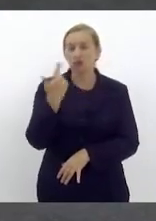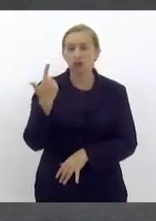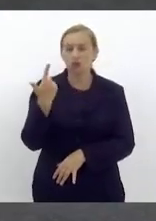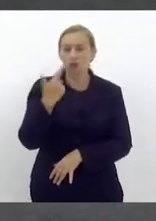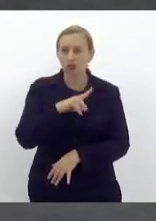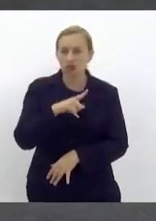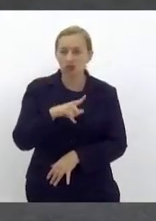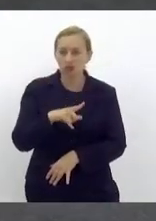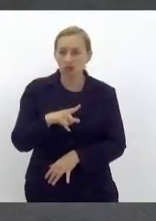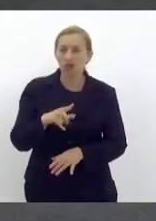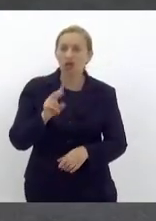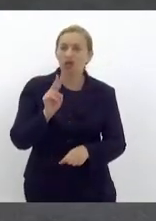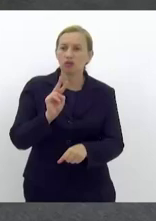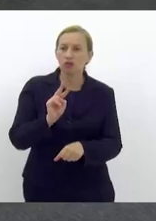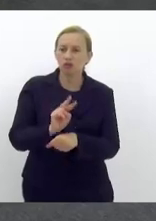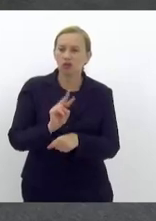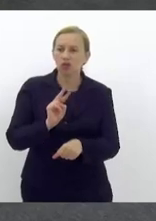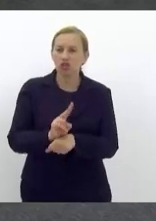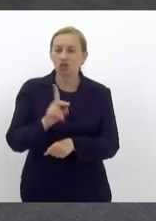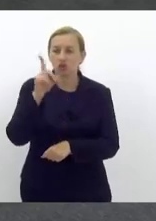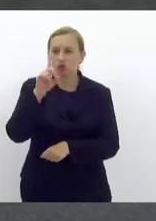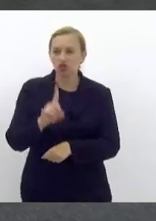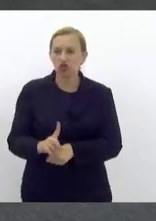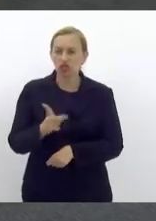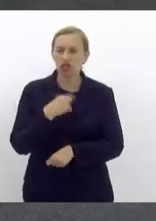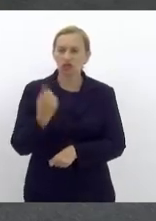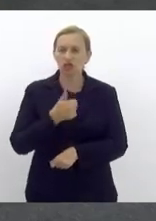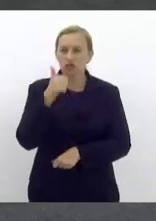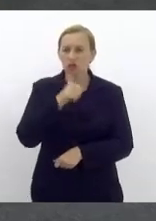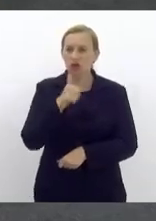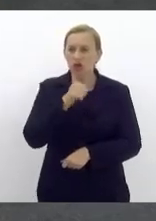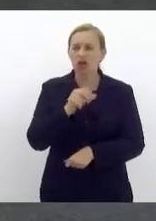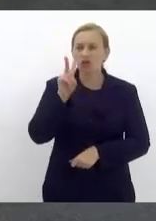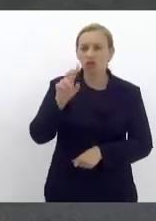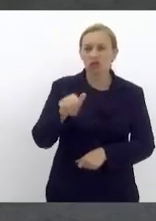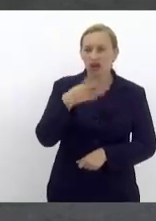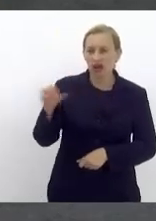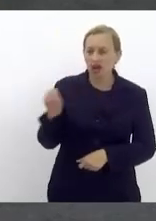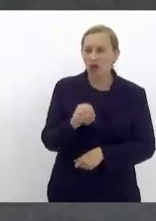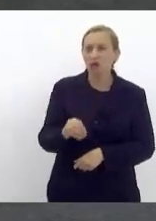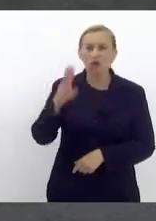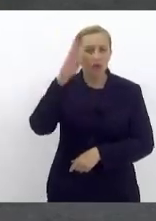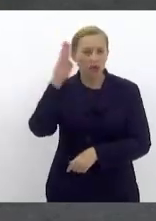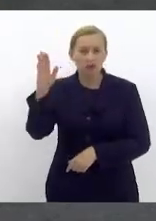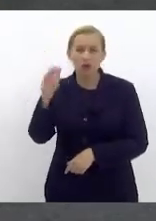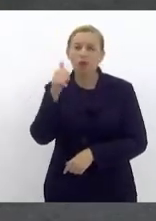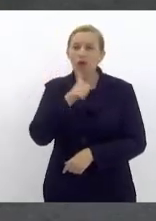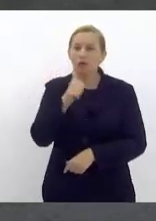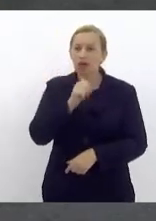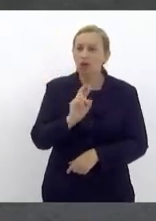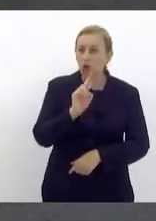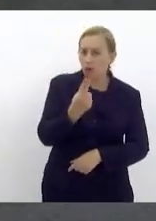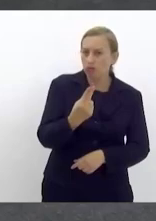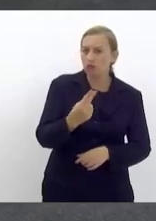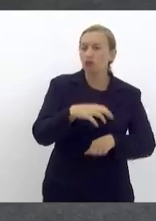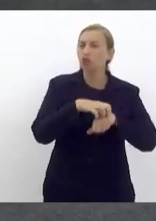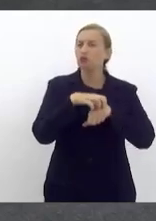e resguardar o direito das nossas mulheres, seja no vagão específico para as mulheres, seja nos